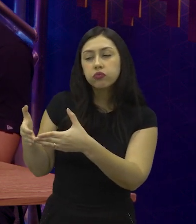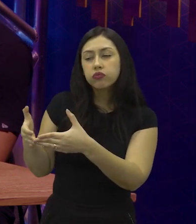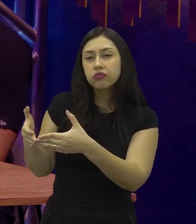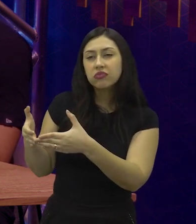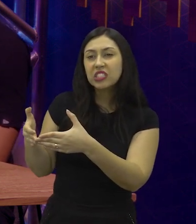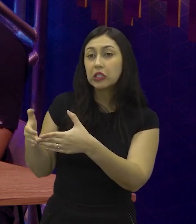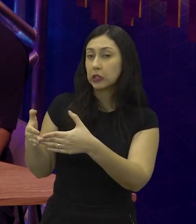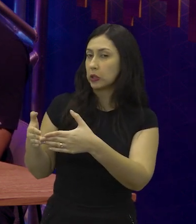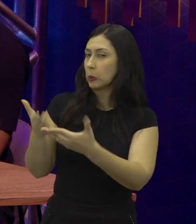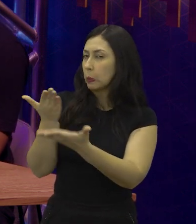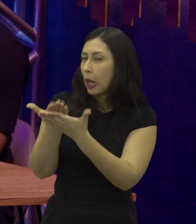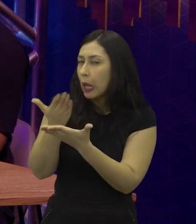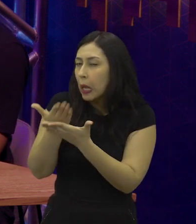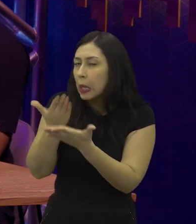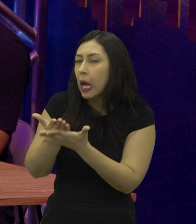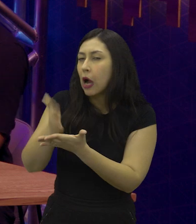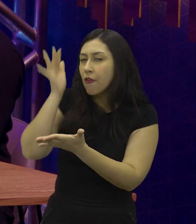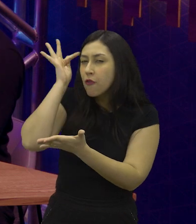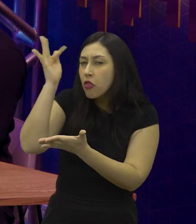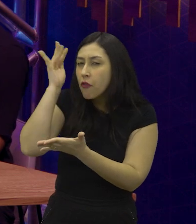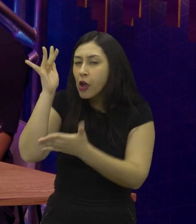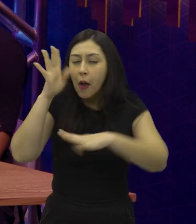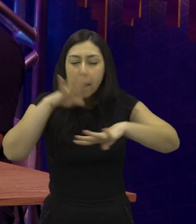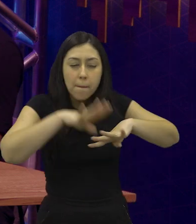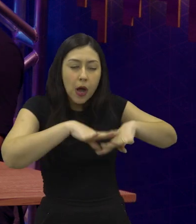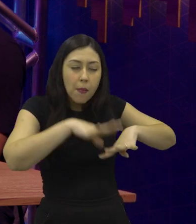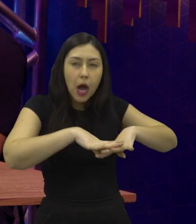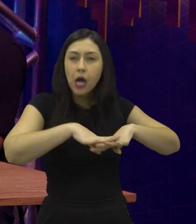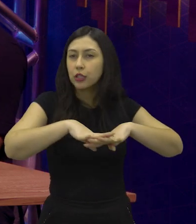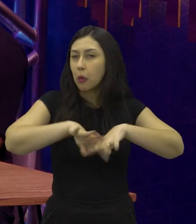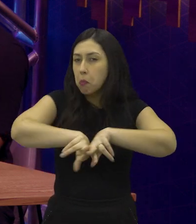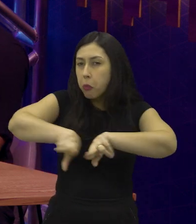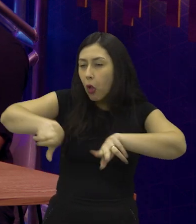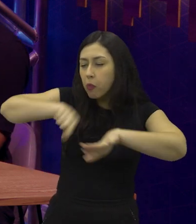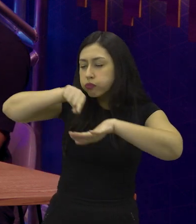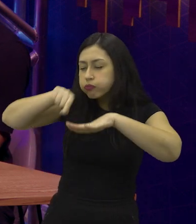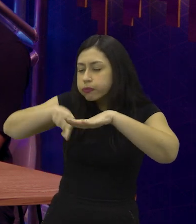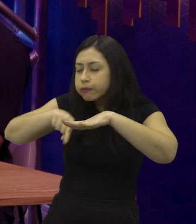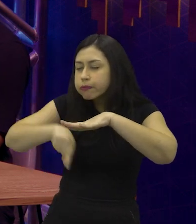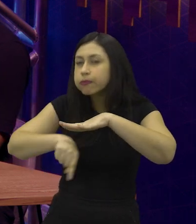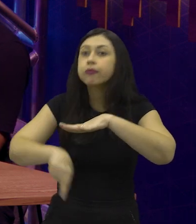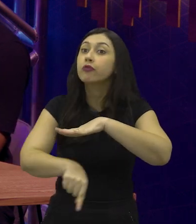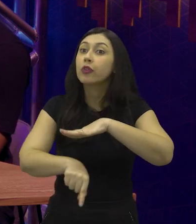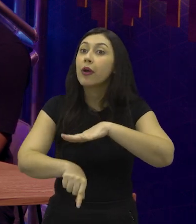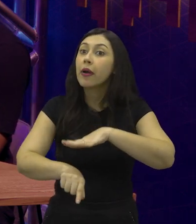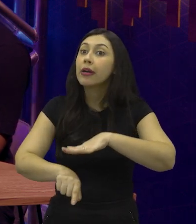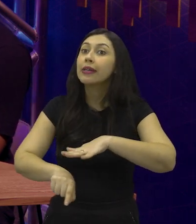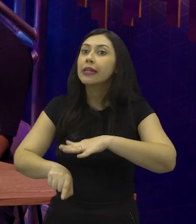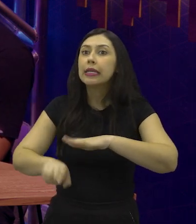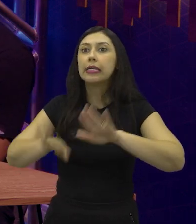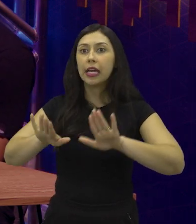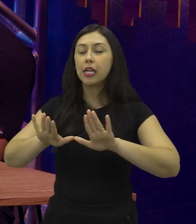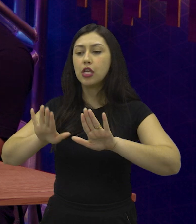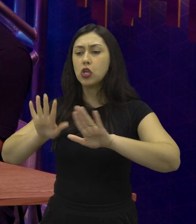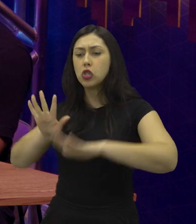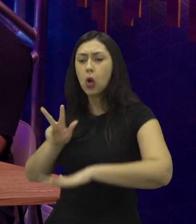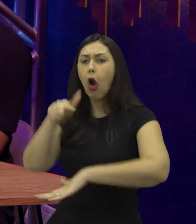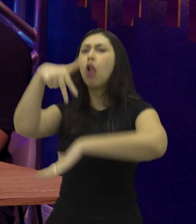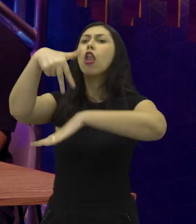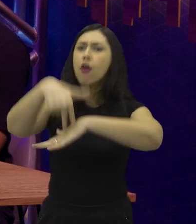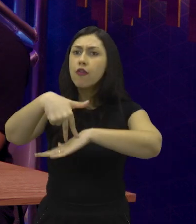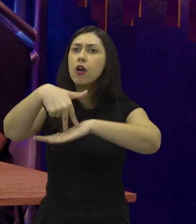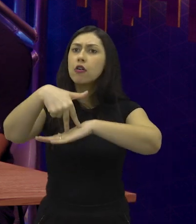super aprofundada em filosofia, em matemática e em outras questões, que eles arrastavam discípulos.